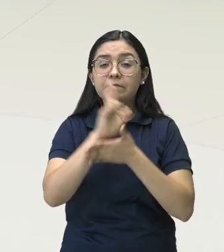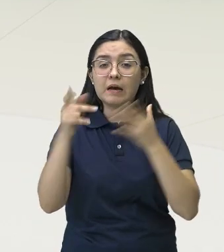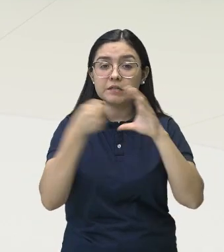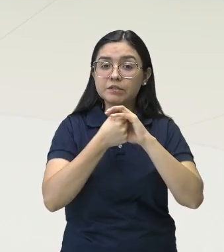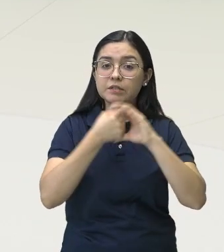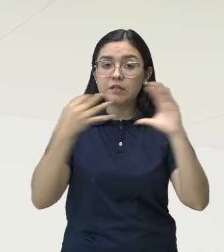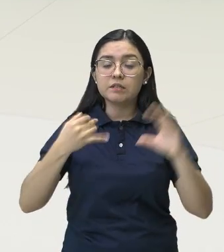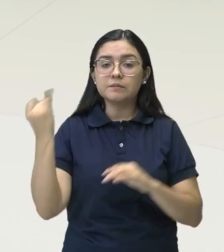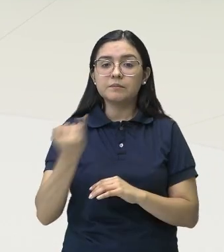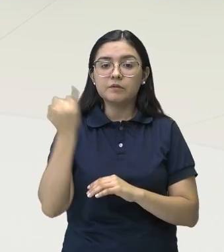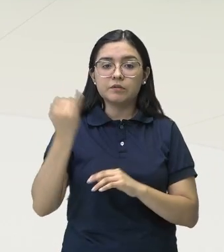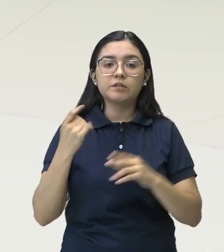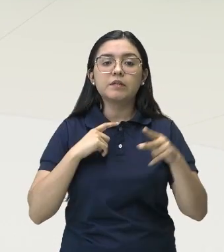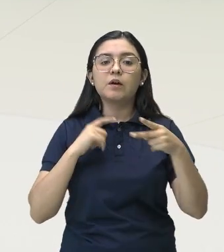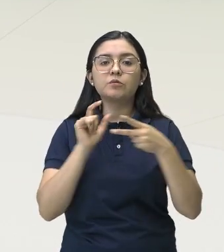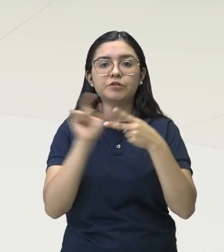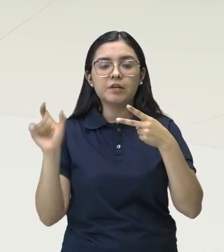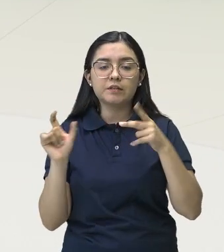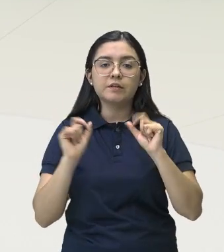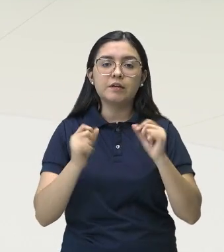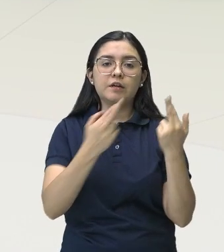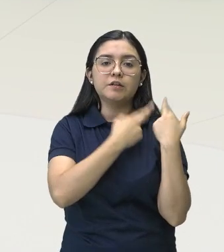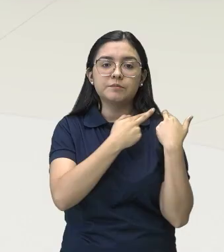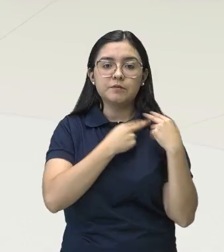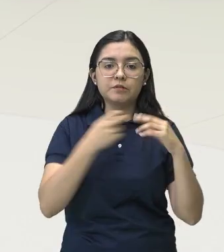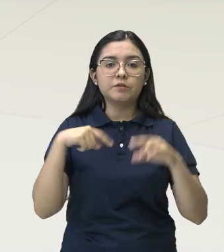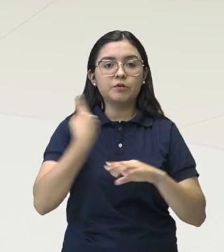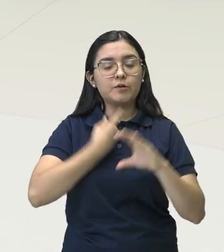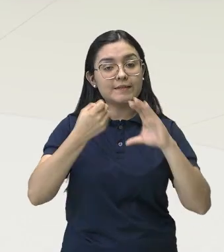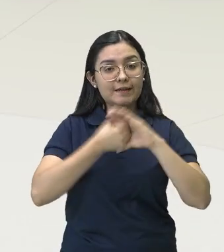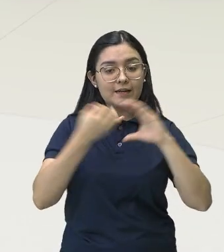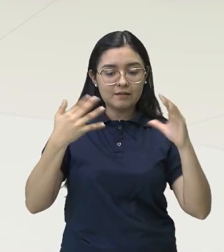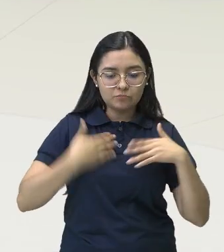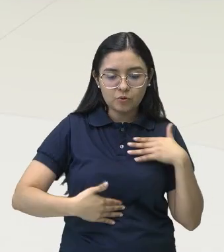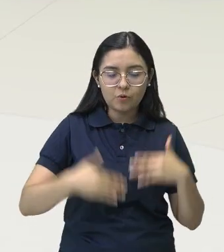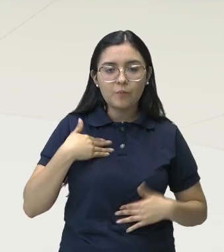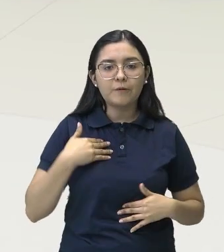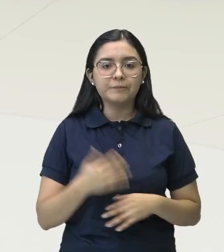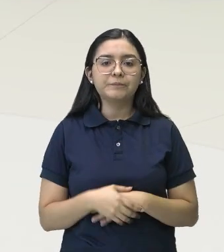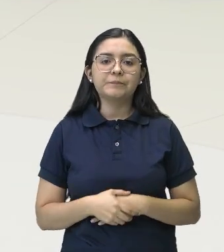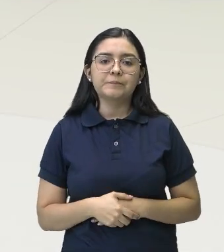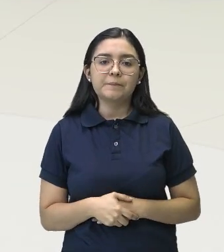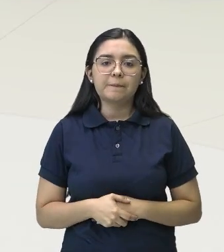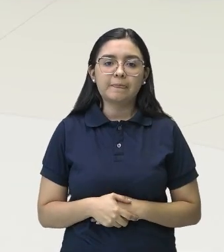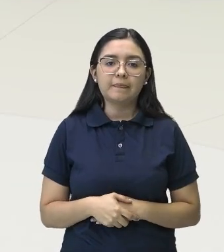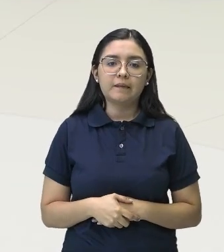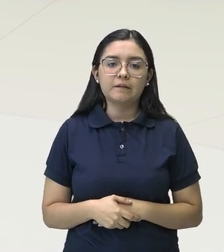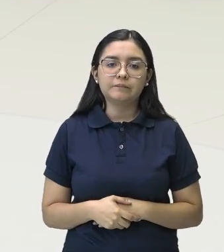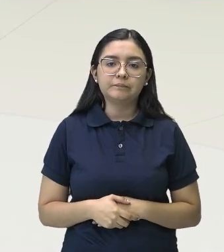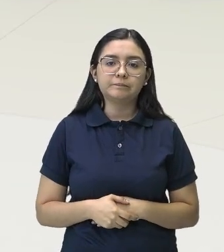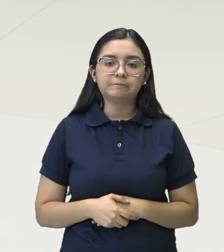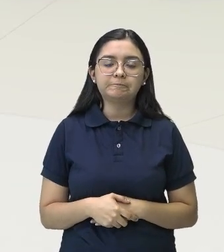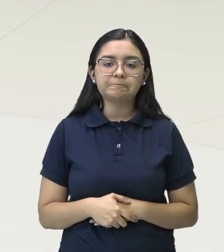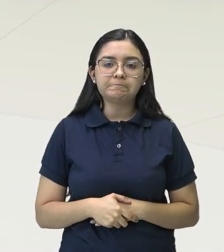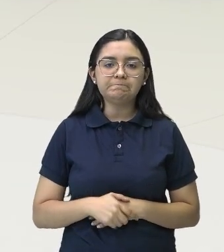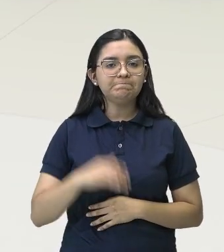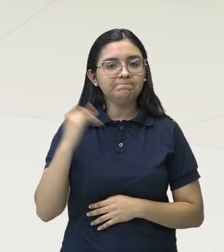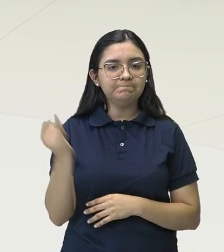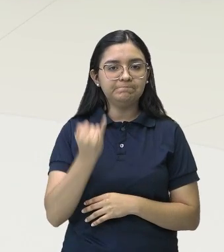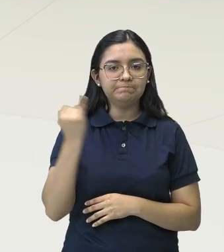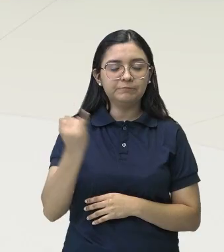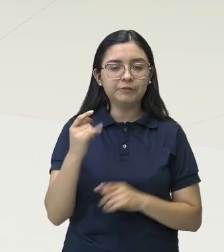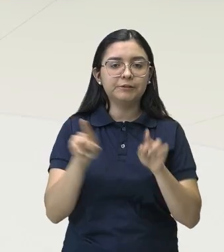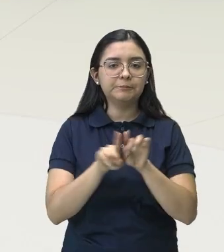importantes, que são os genes responsáveis pelas características que você está visualizando aí. Olha só que importante,